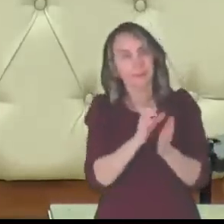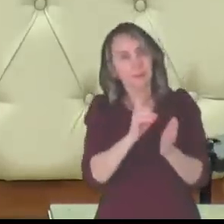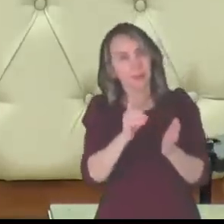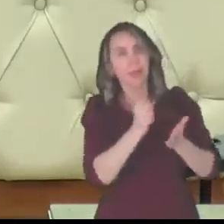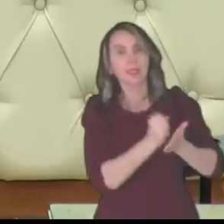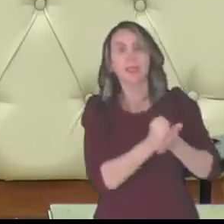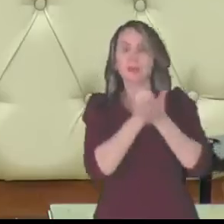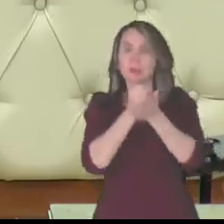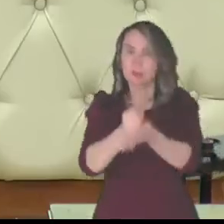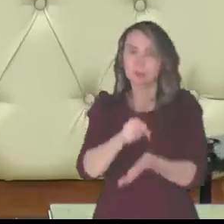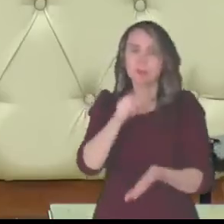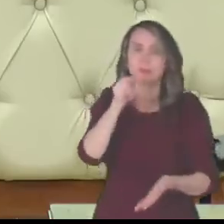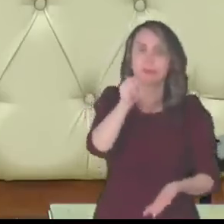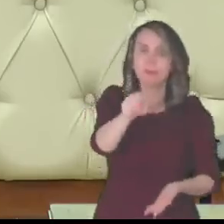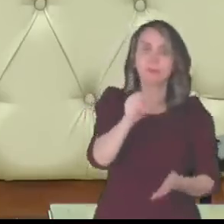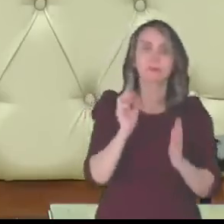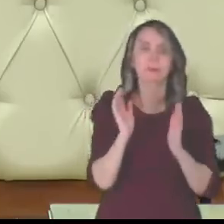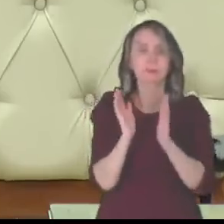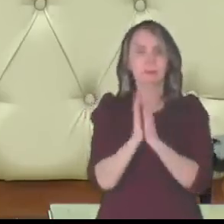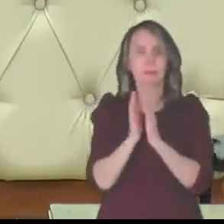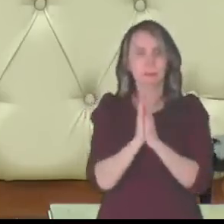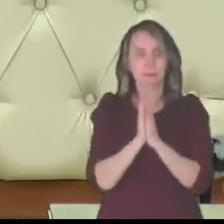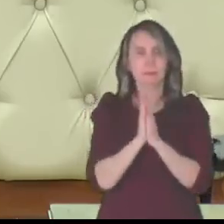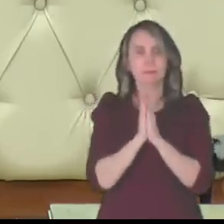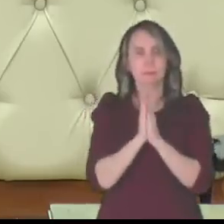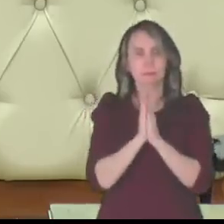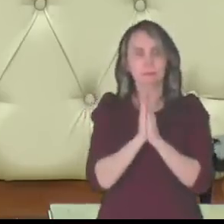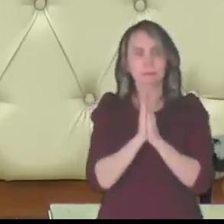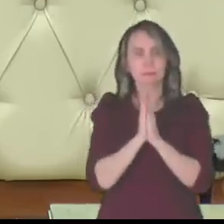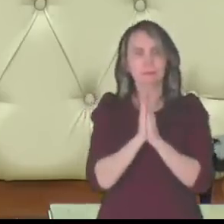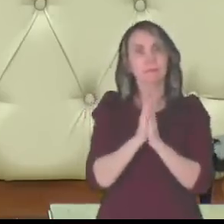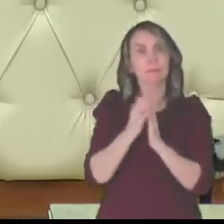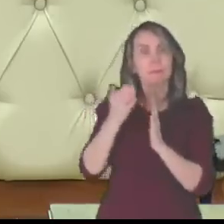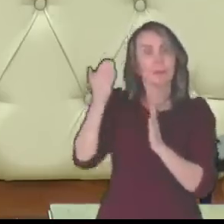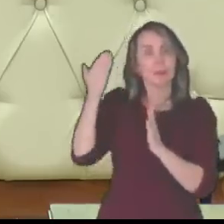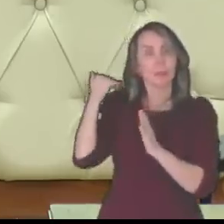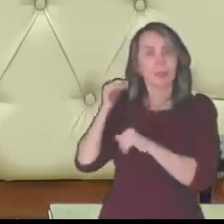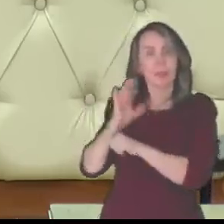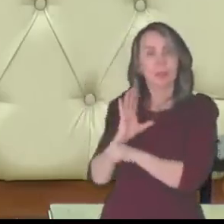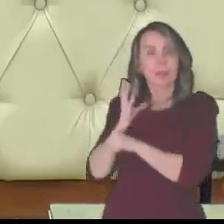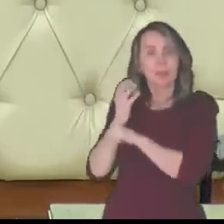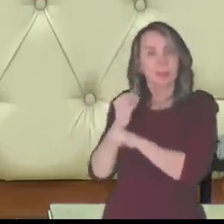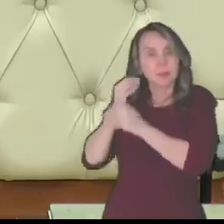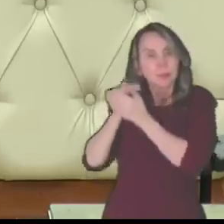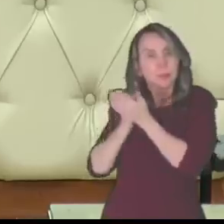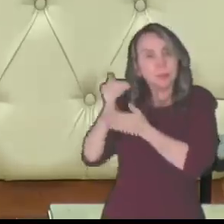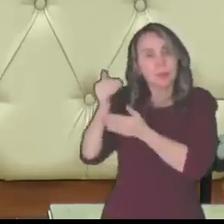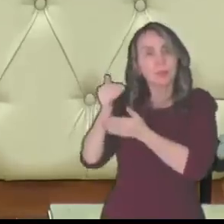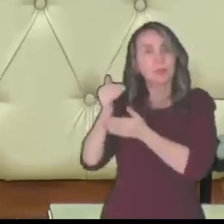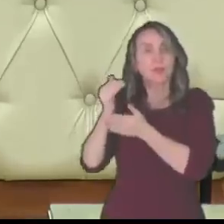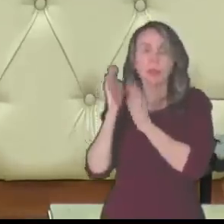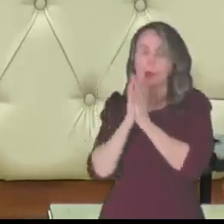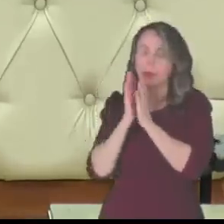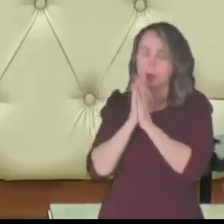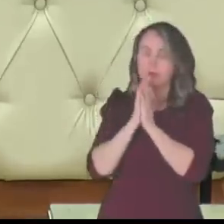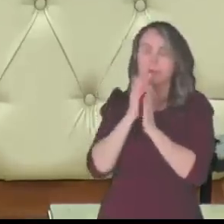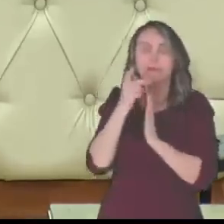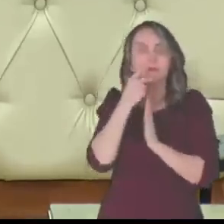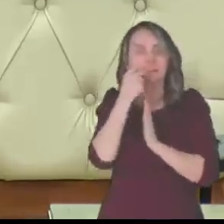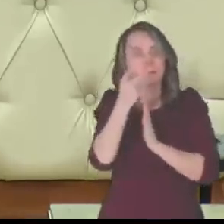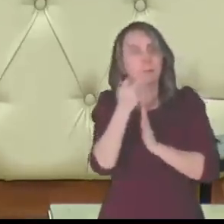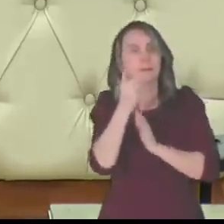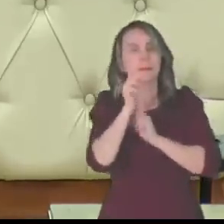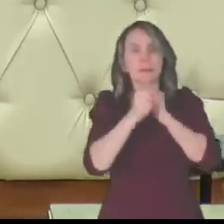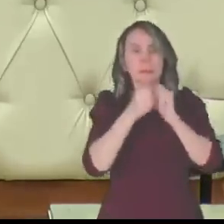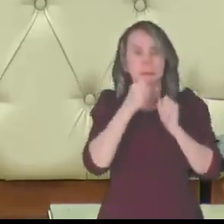orar a Igreja Primitiva orava Citando os salmos a Igreja Primitiva orava citando